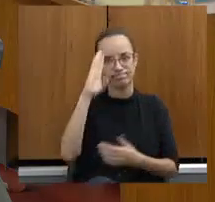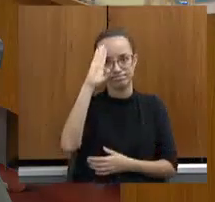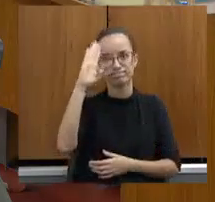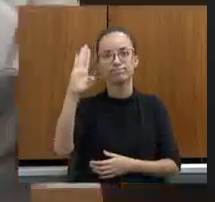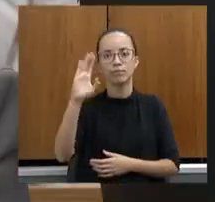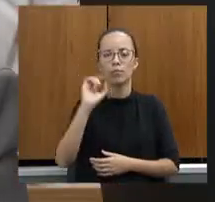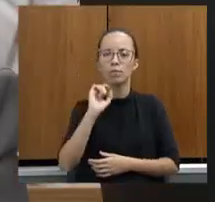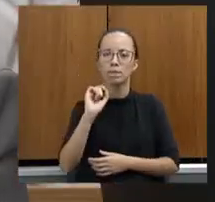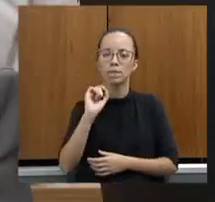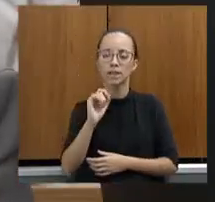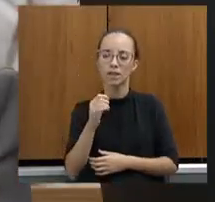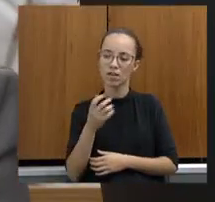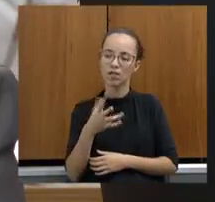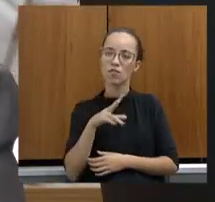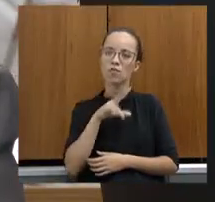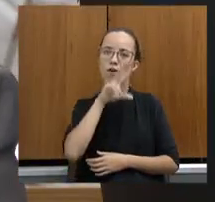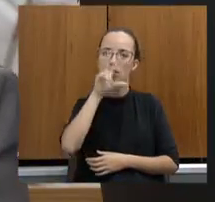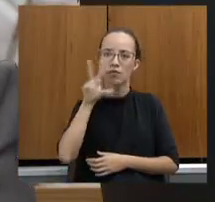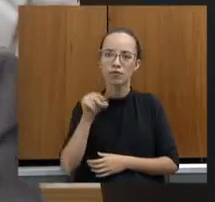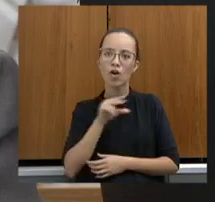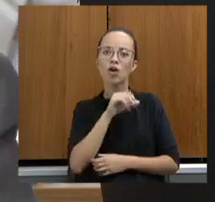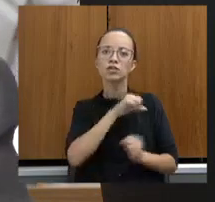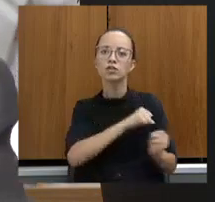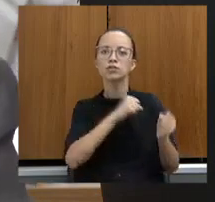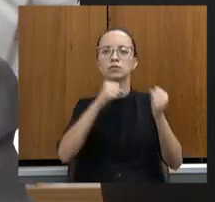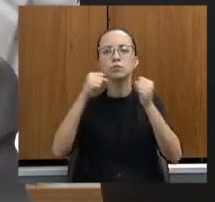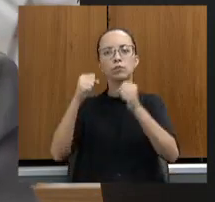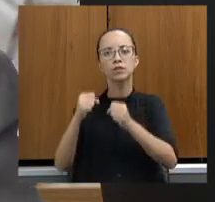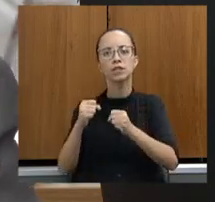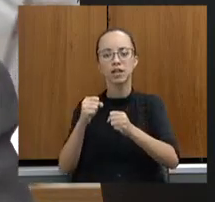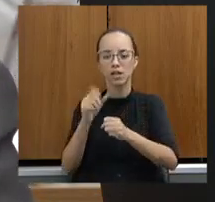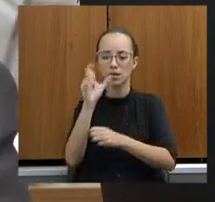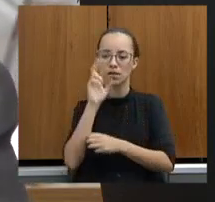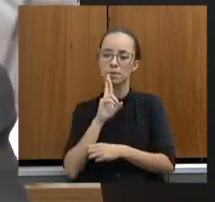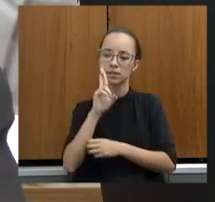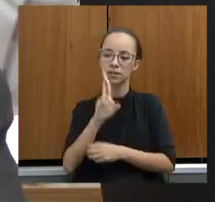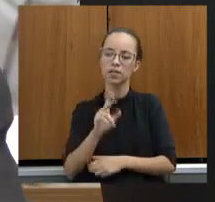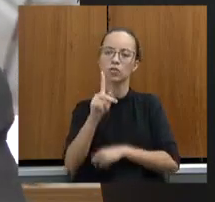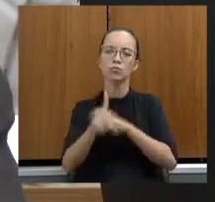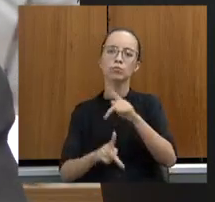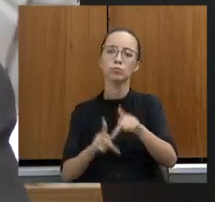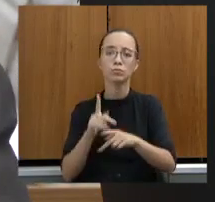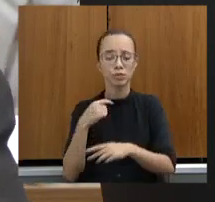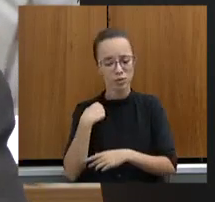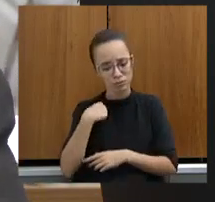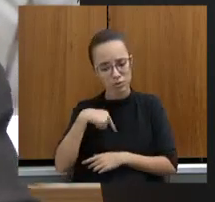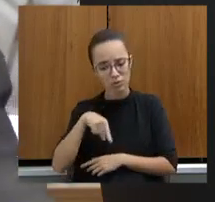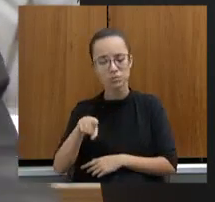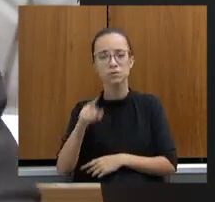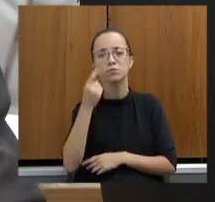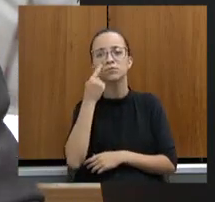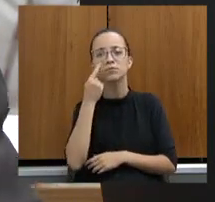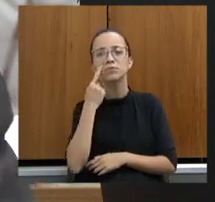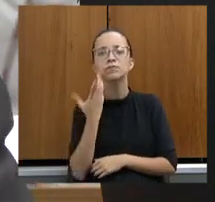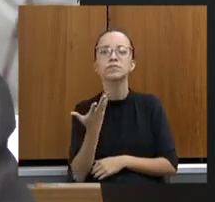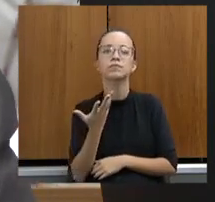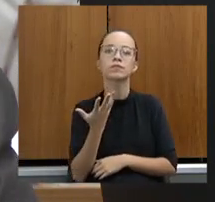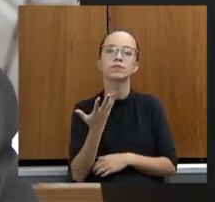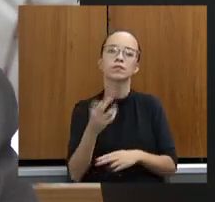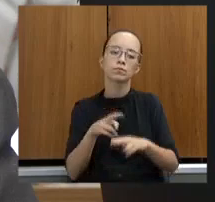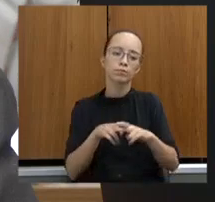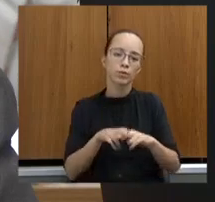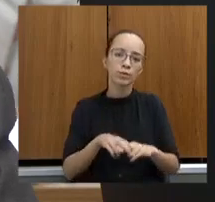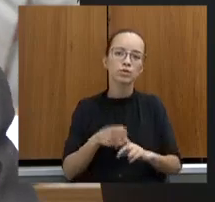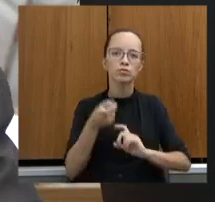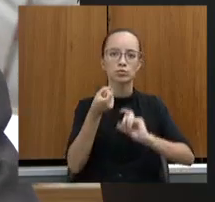se vós e poder de cidadão e ninguém é voz Pode ser dadão sem ouvir por isso que a gente é muito afeita audiência